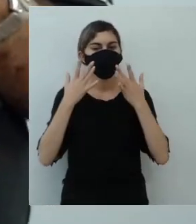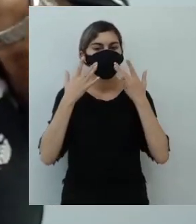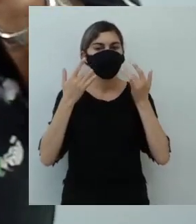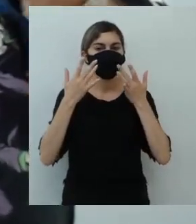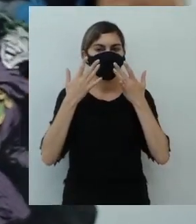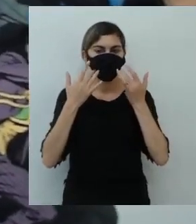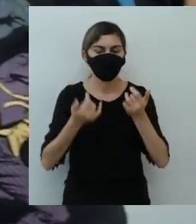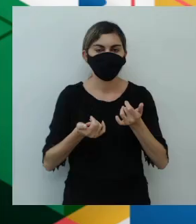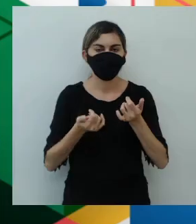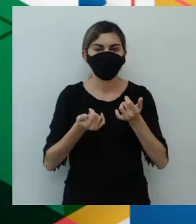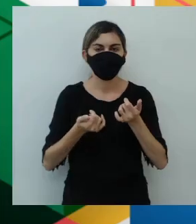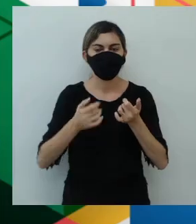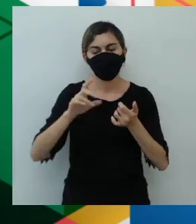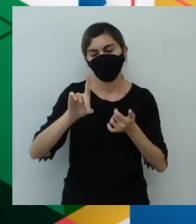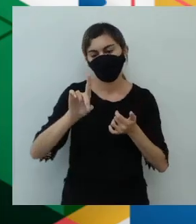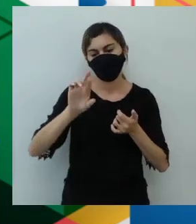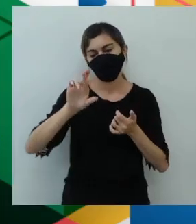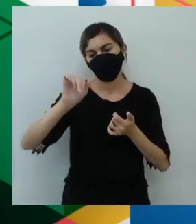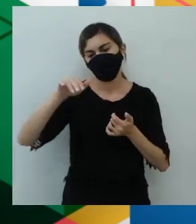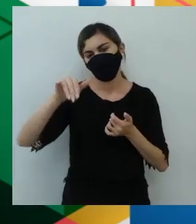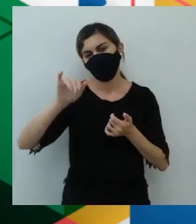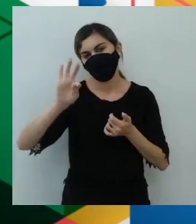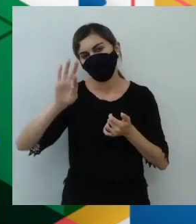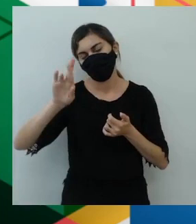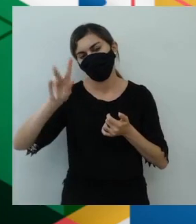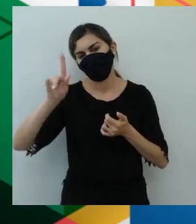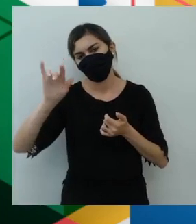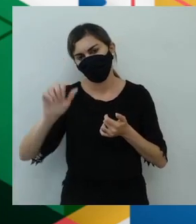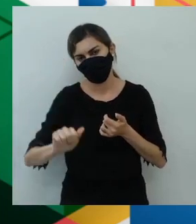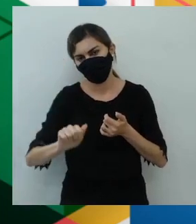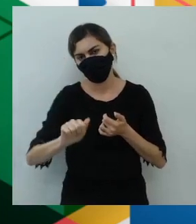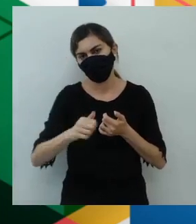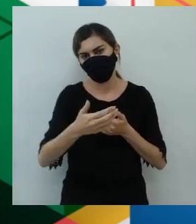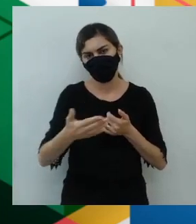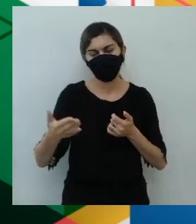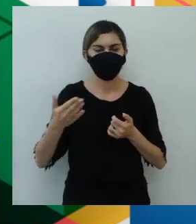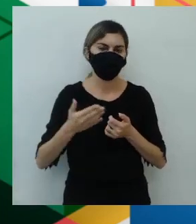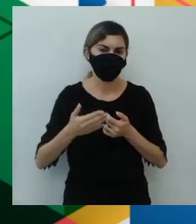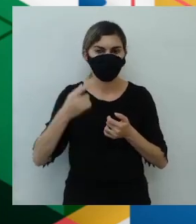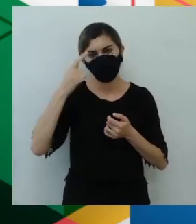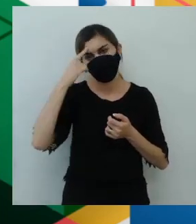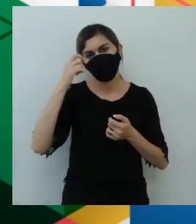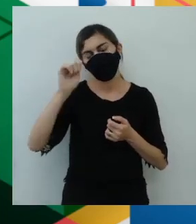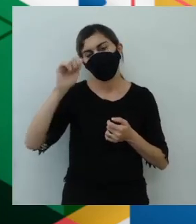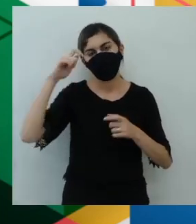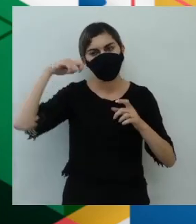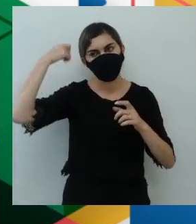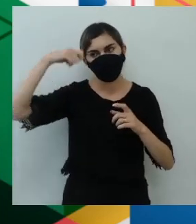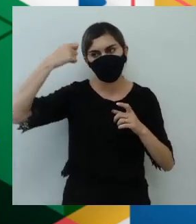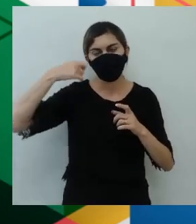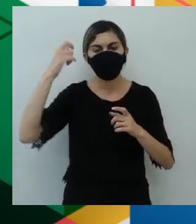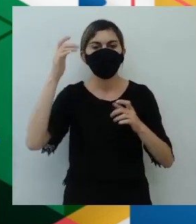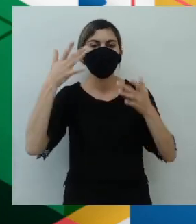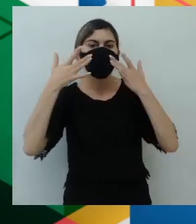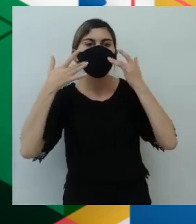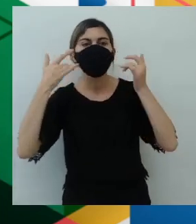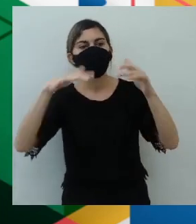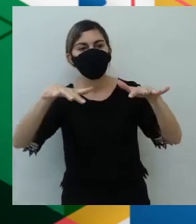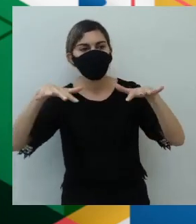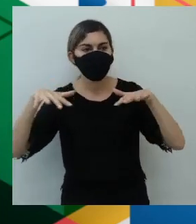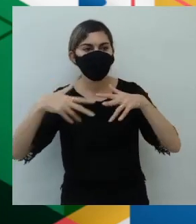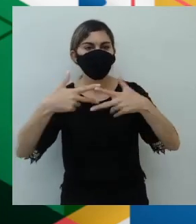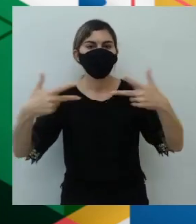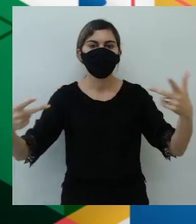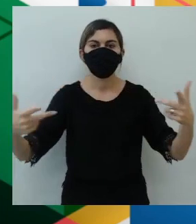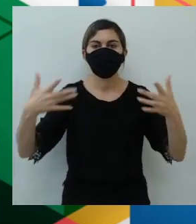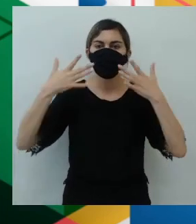Drama, dramaturgia. Quando você fala nisso, automaticamente você pensa no ator, um cenário, você pensa